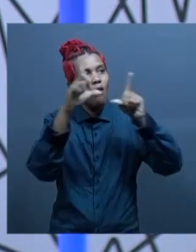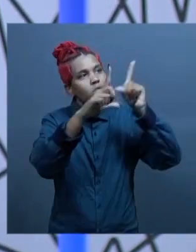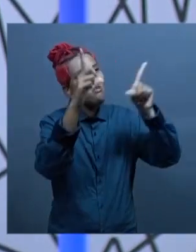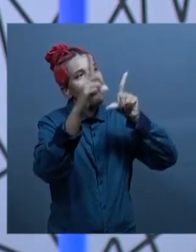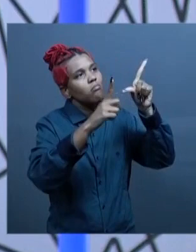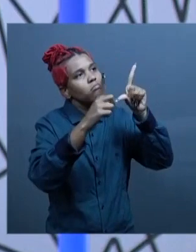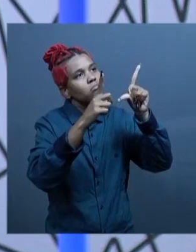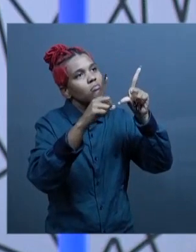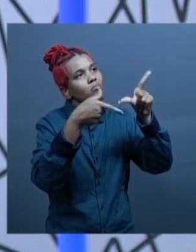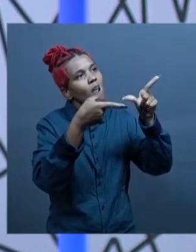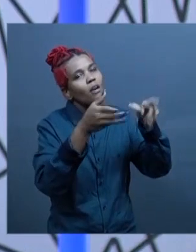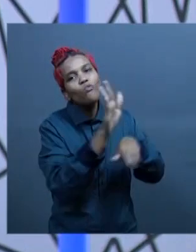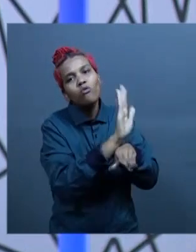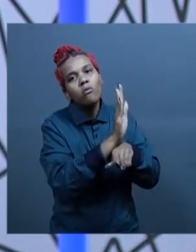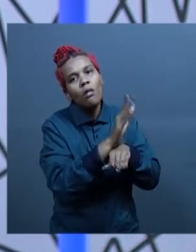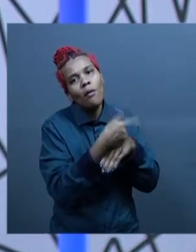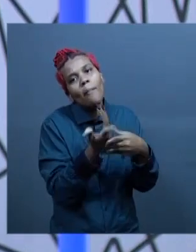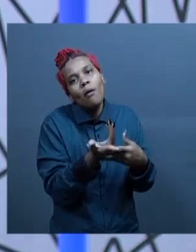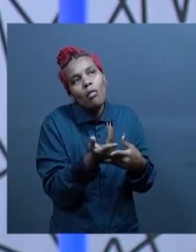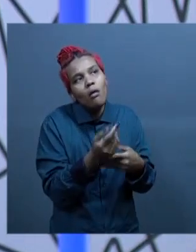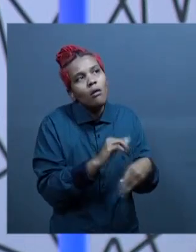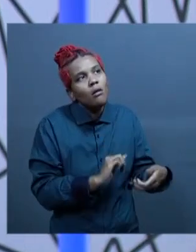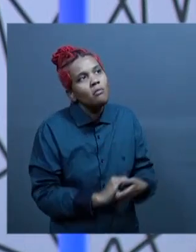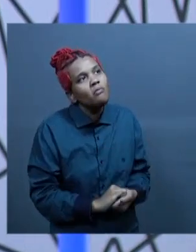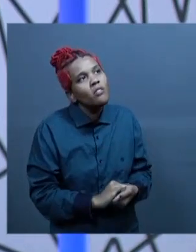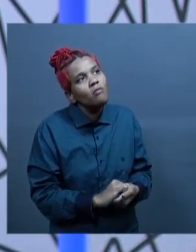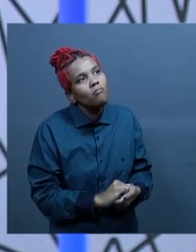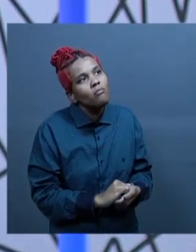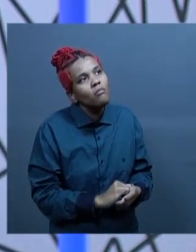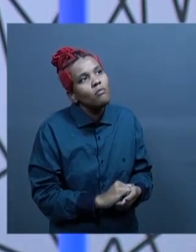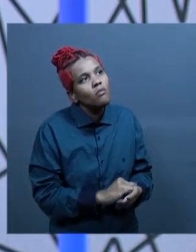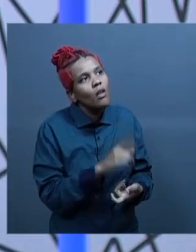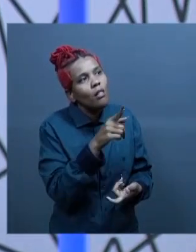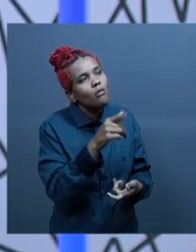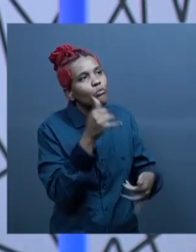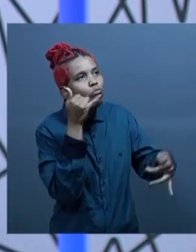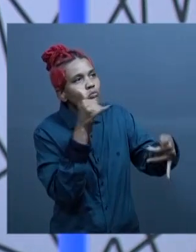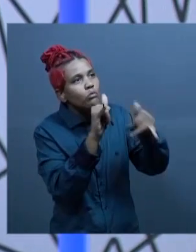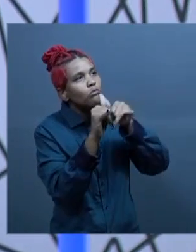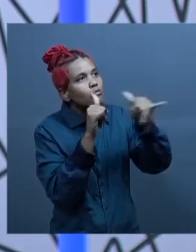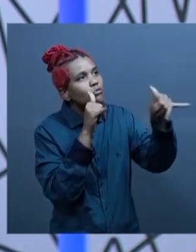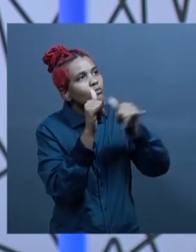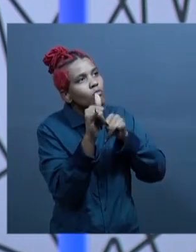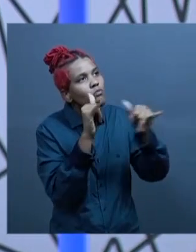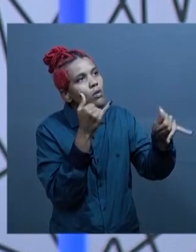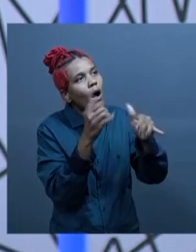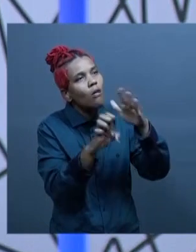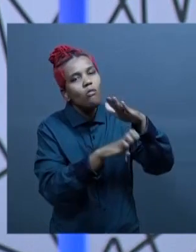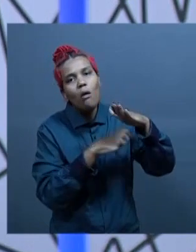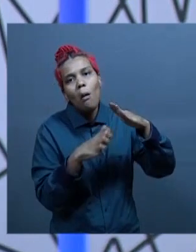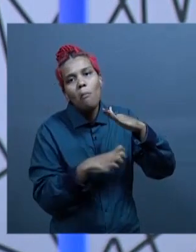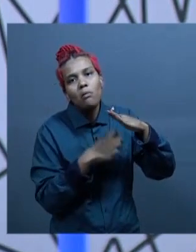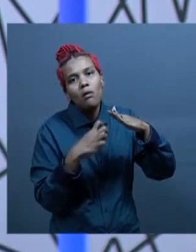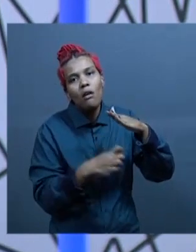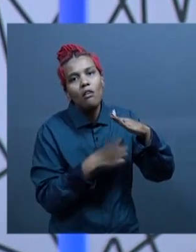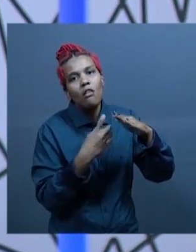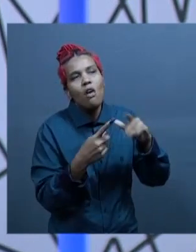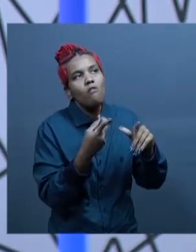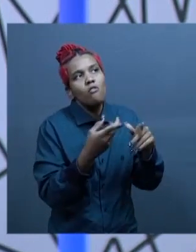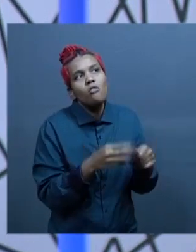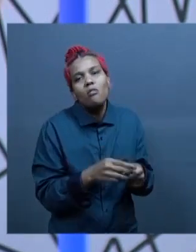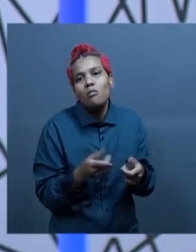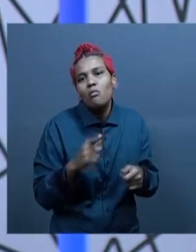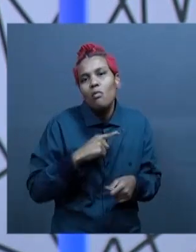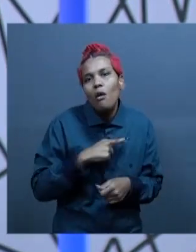circuito de cinema excepcionais é divulgar ações de empresas nem onde você entra como promoção